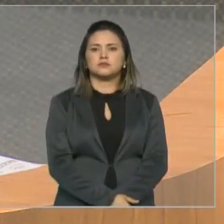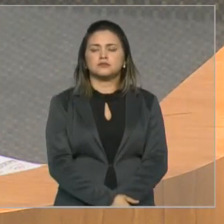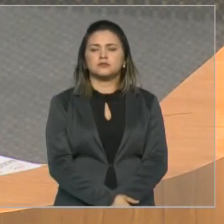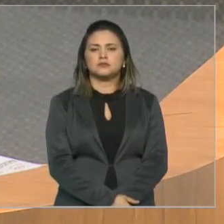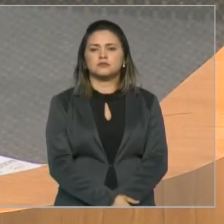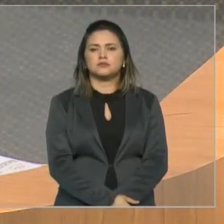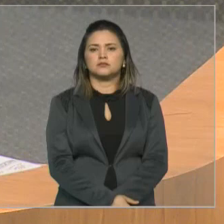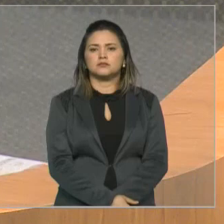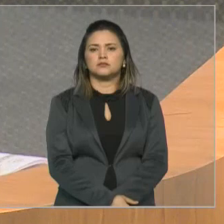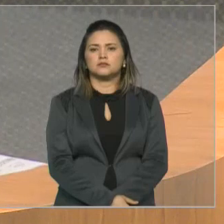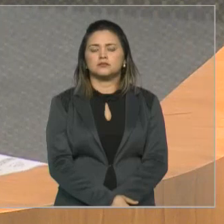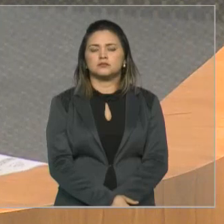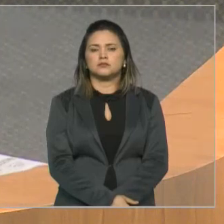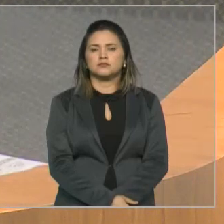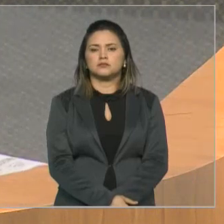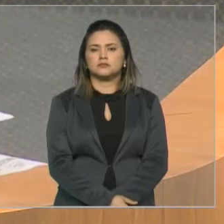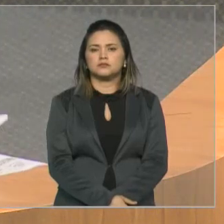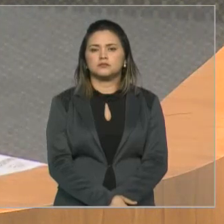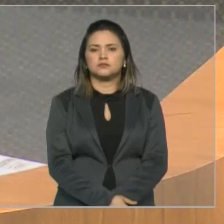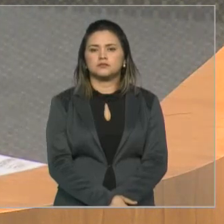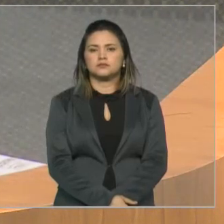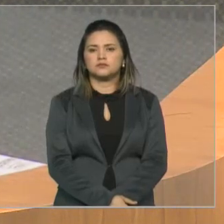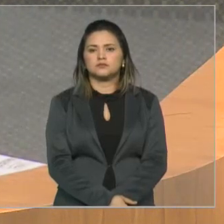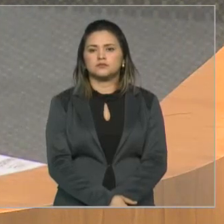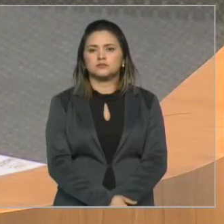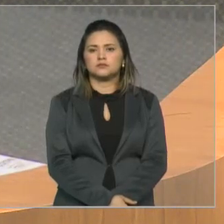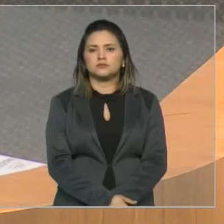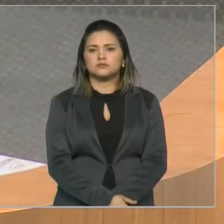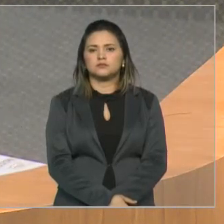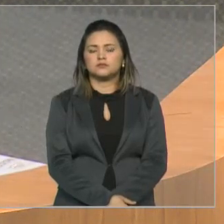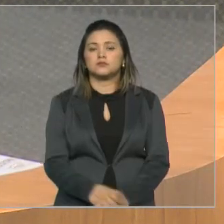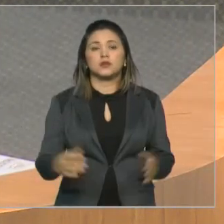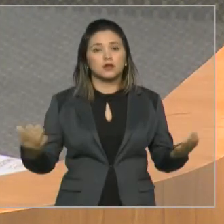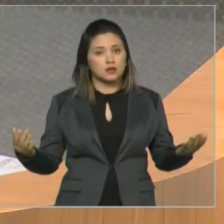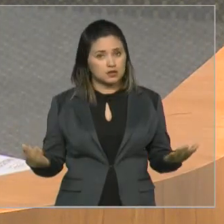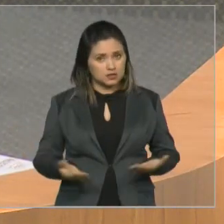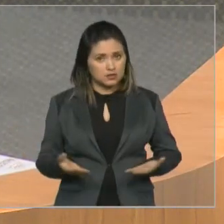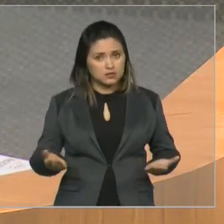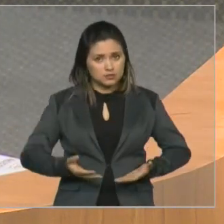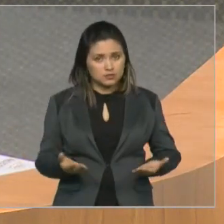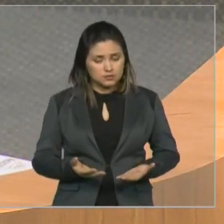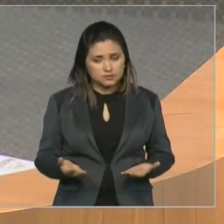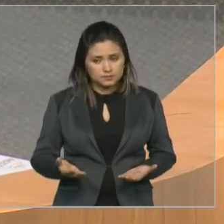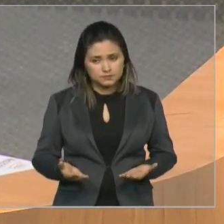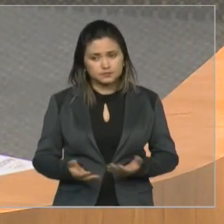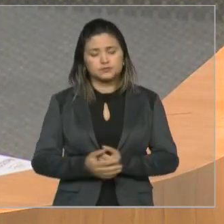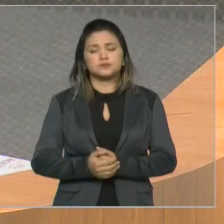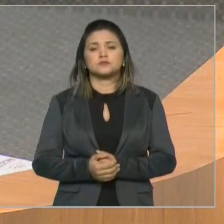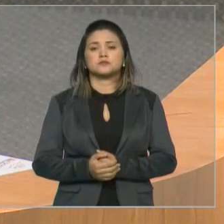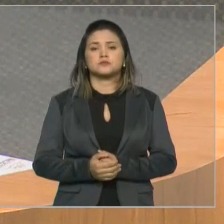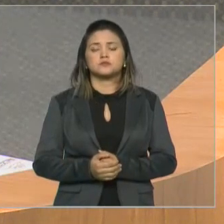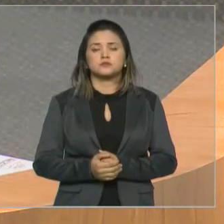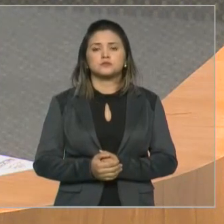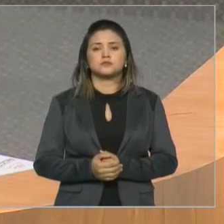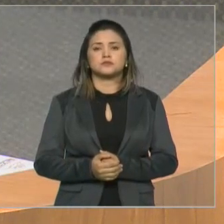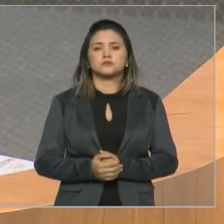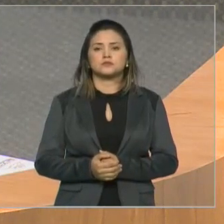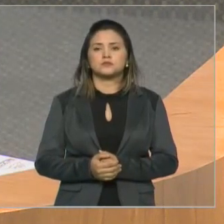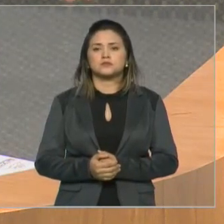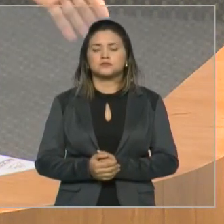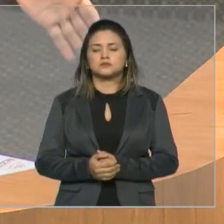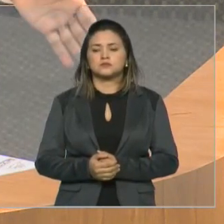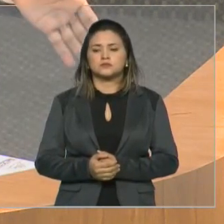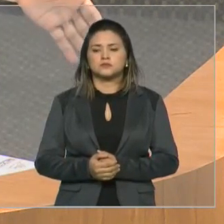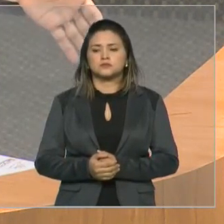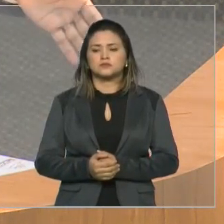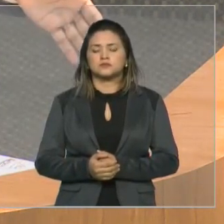mandato. E agora estamos diante de um procedimento que nós já estamos vislumbrando